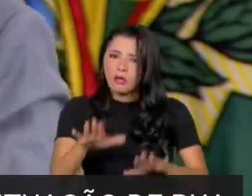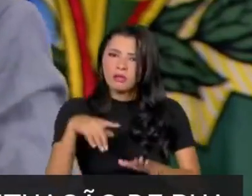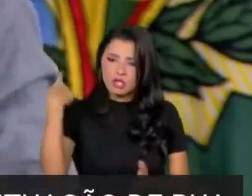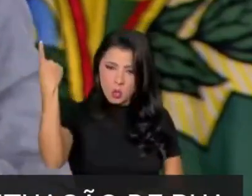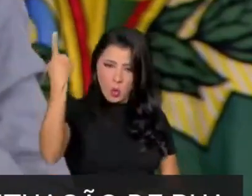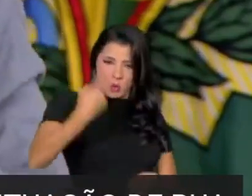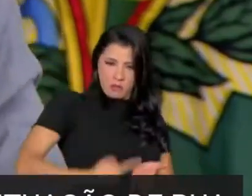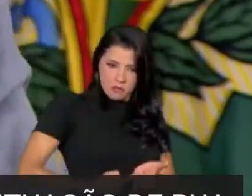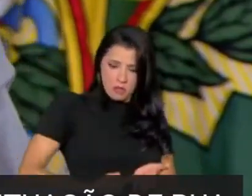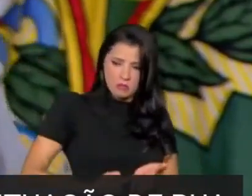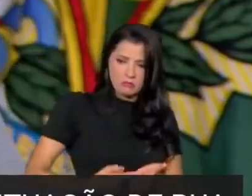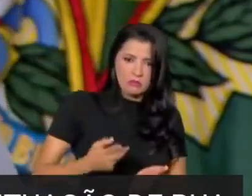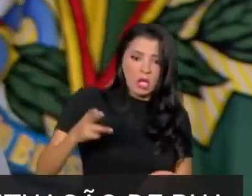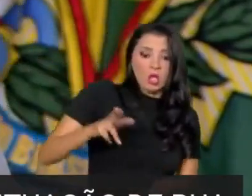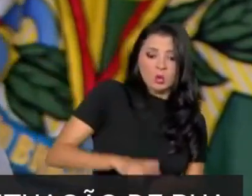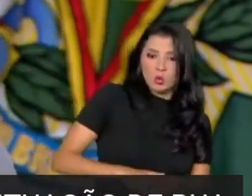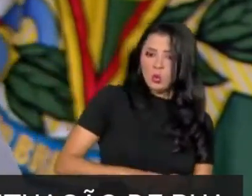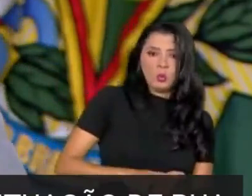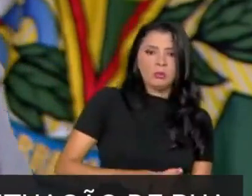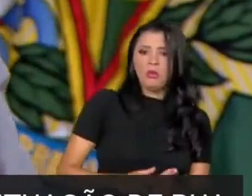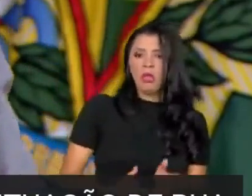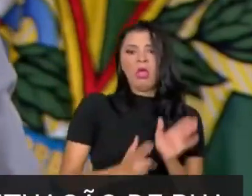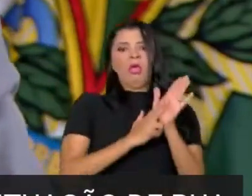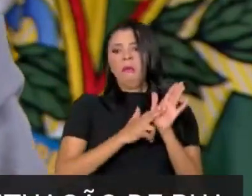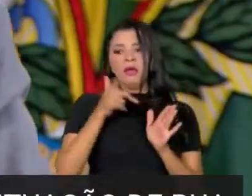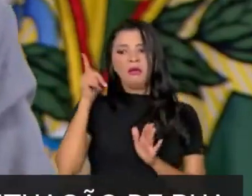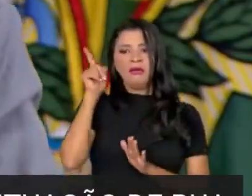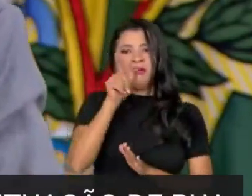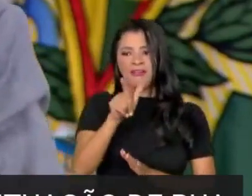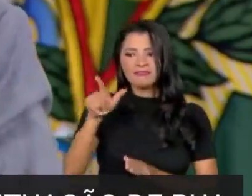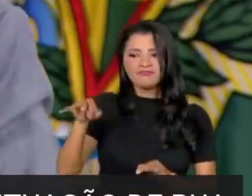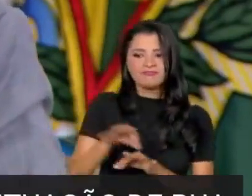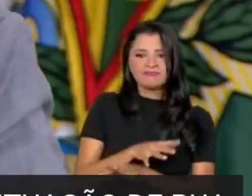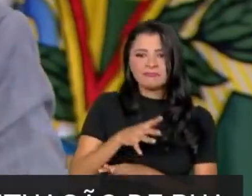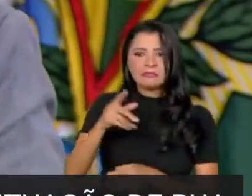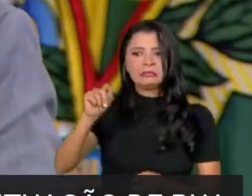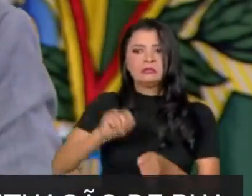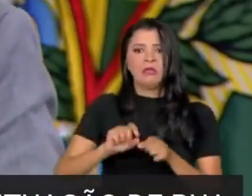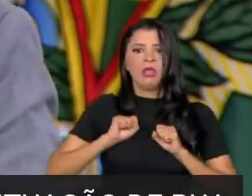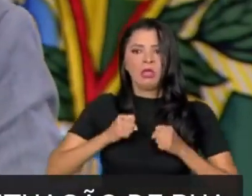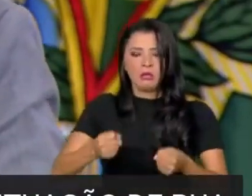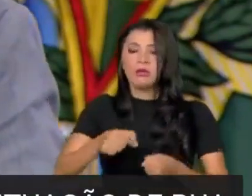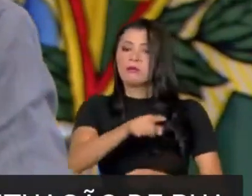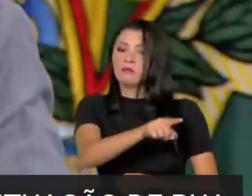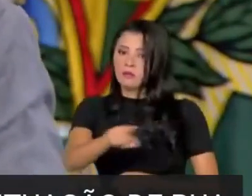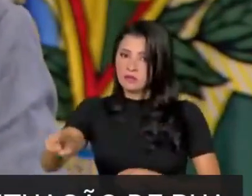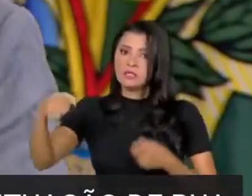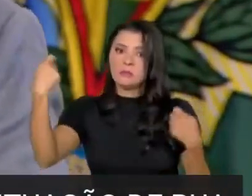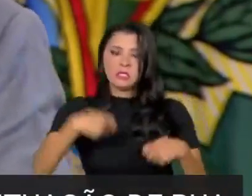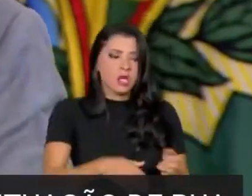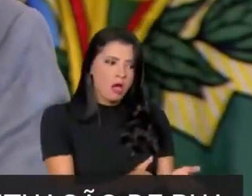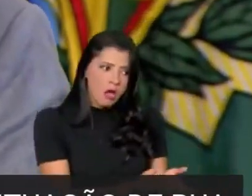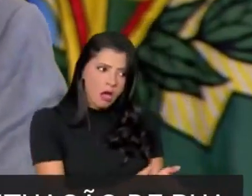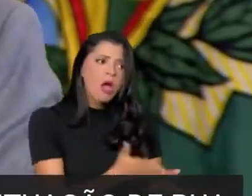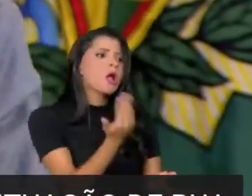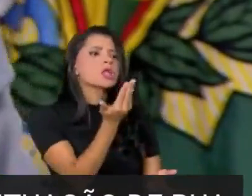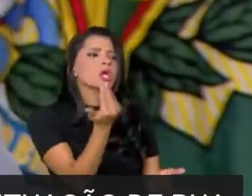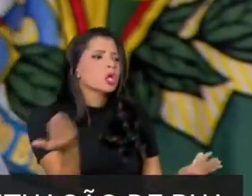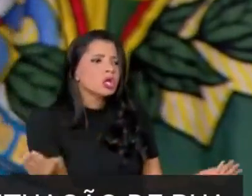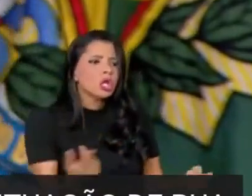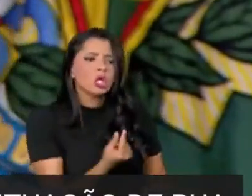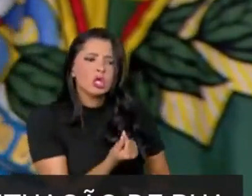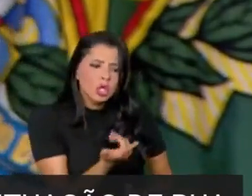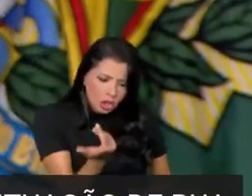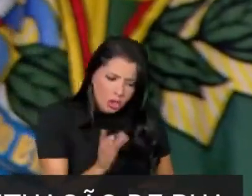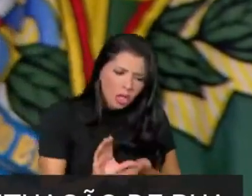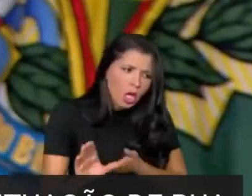e às vezes a gente não consegue cumpri-lo. E é importante vocês saberem, cobrem, cobrem, cobrem o